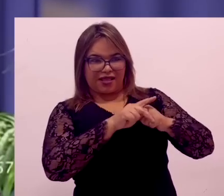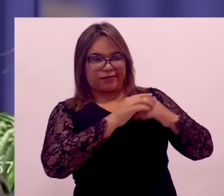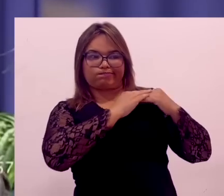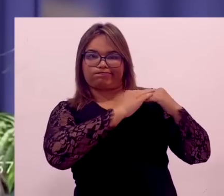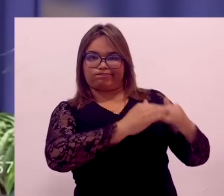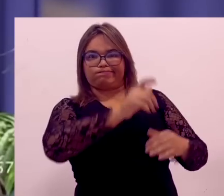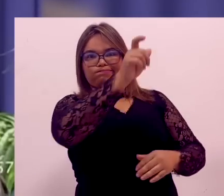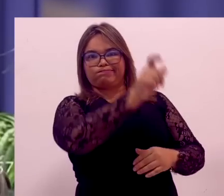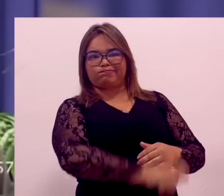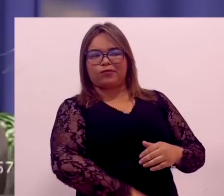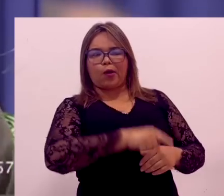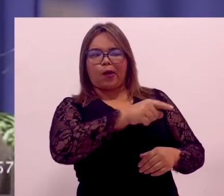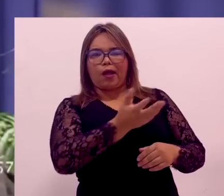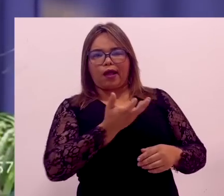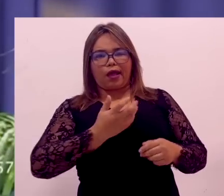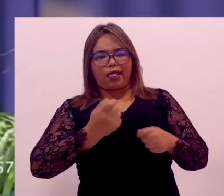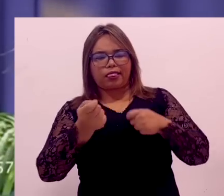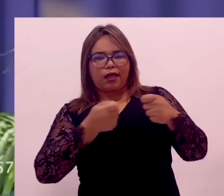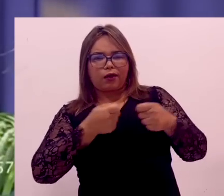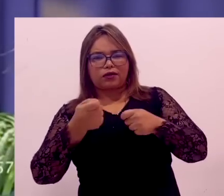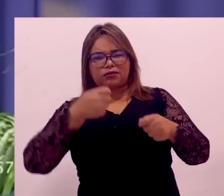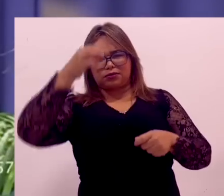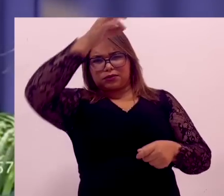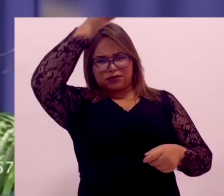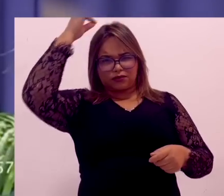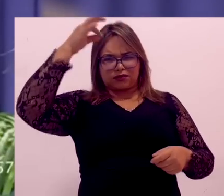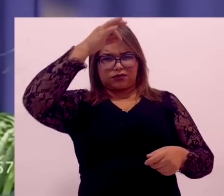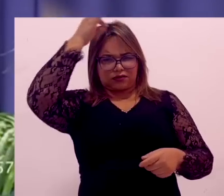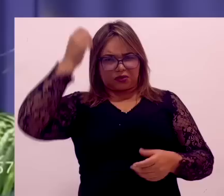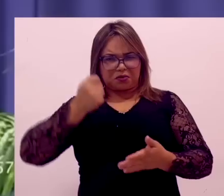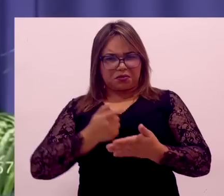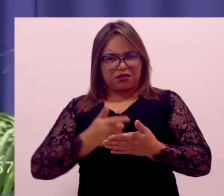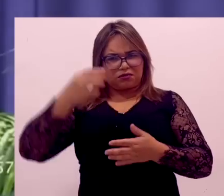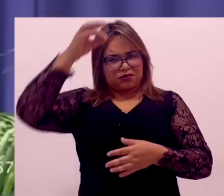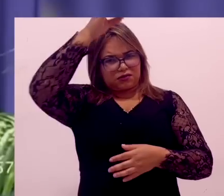repreendido por Pedro por querer comprar o Espírito Santo.